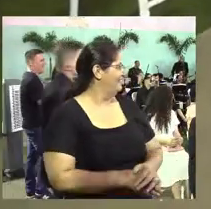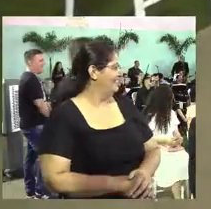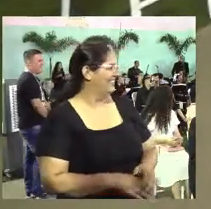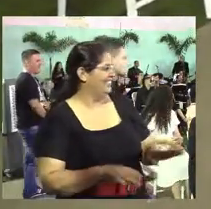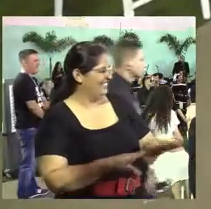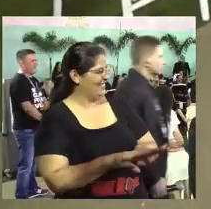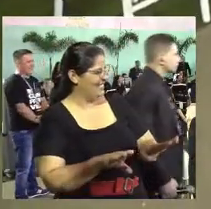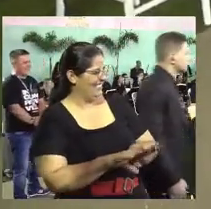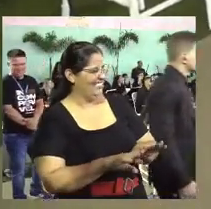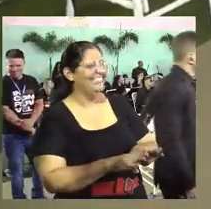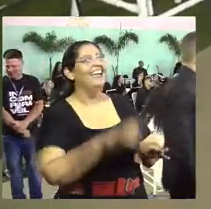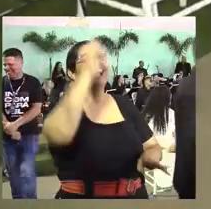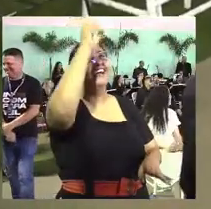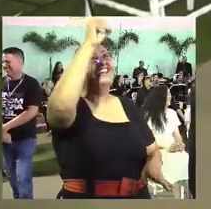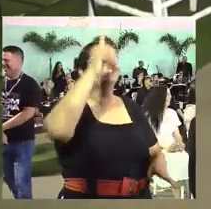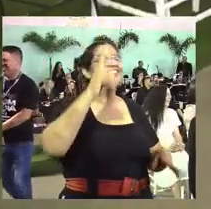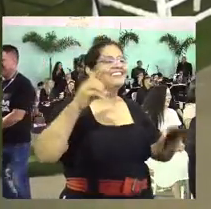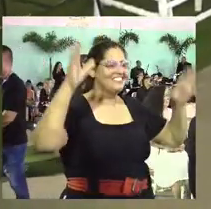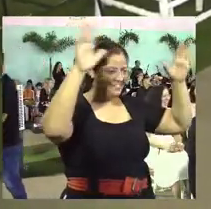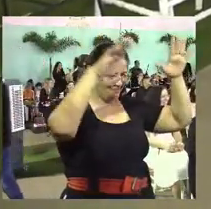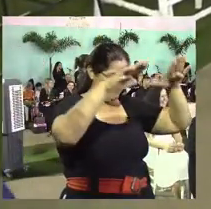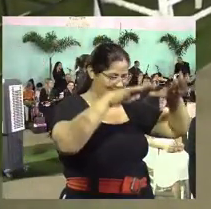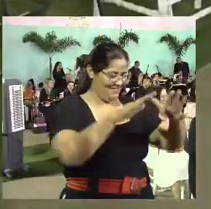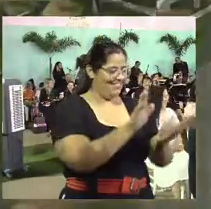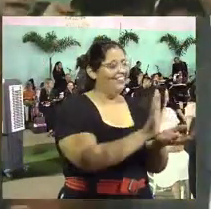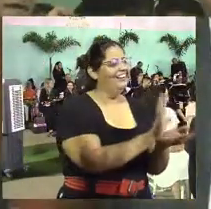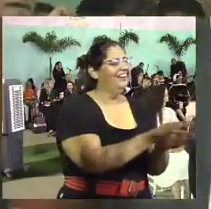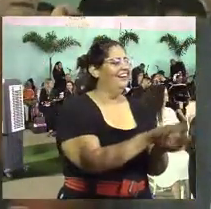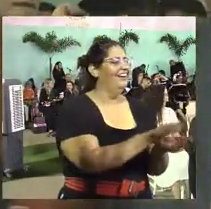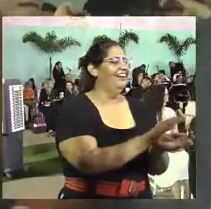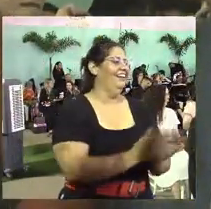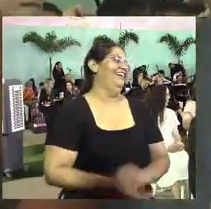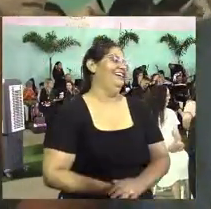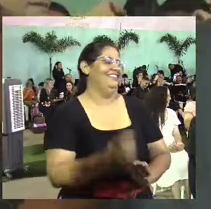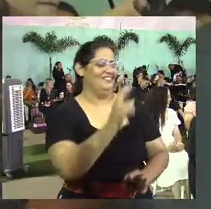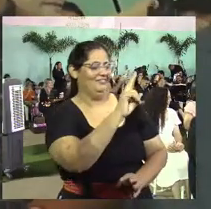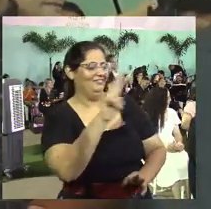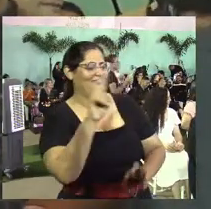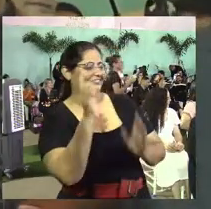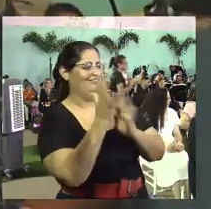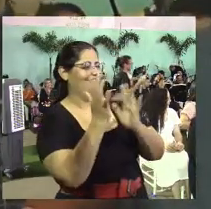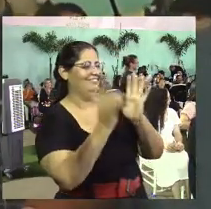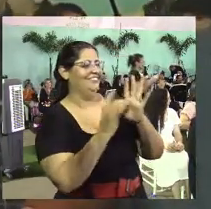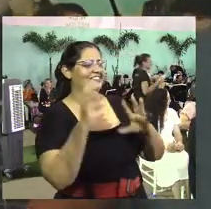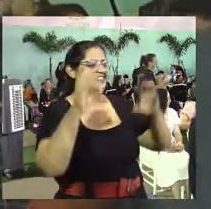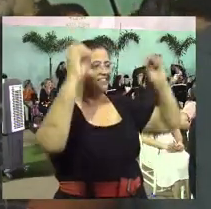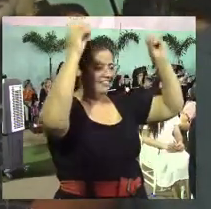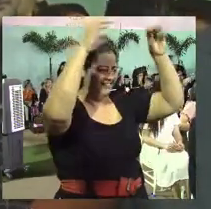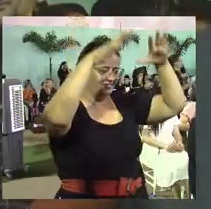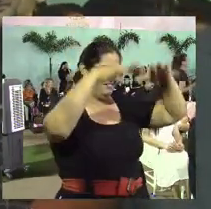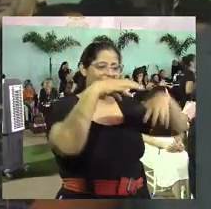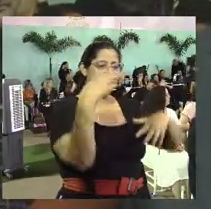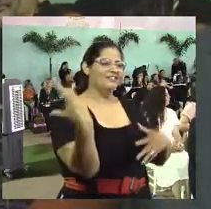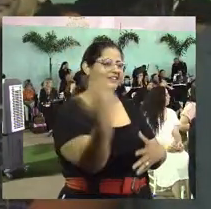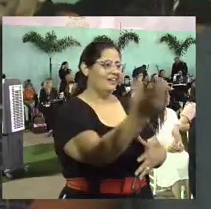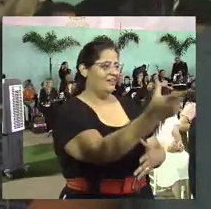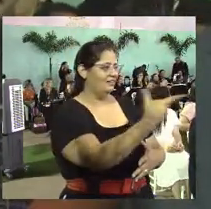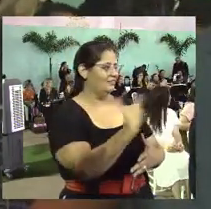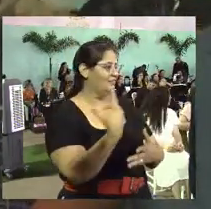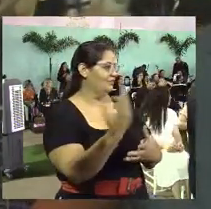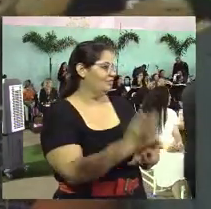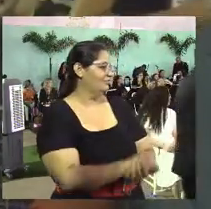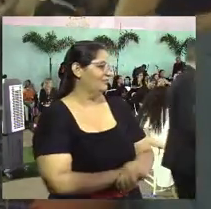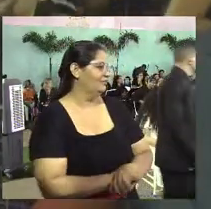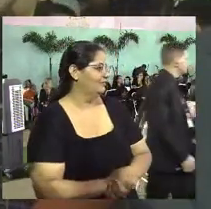que Deus abençoe os nordestinos em nome de Jesus abençoe a todos cantor amando filho está conosco